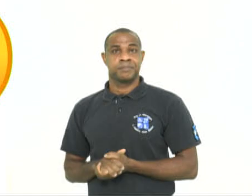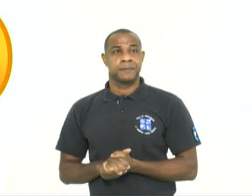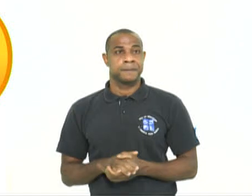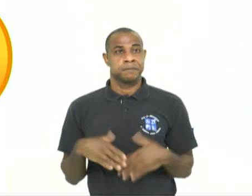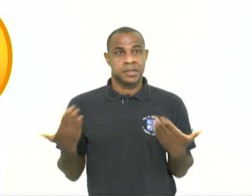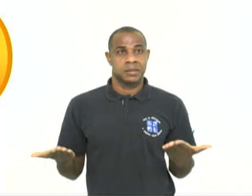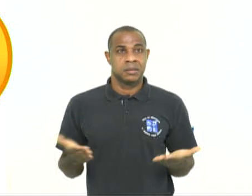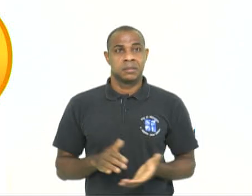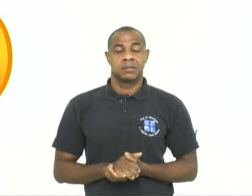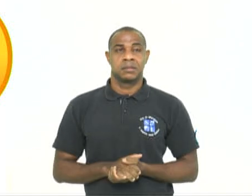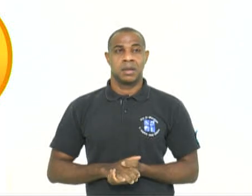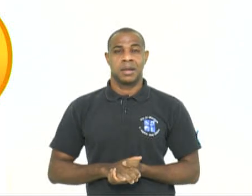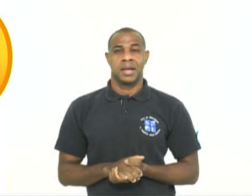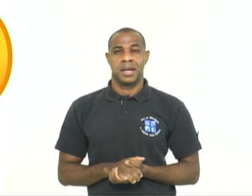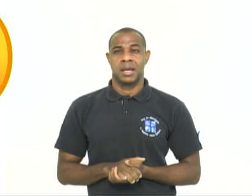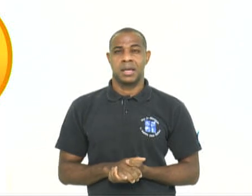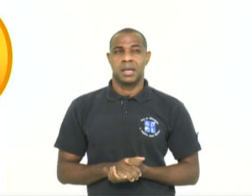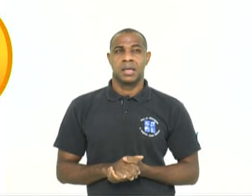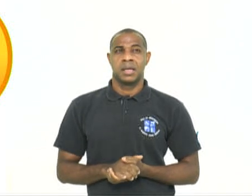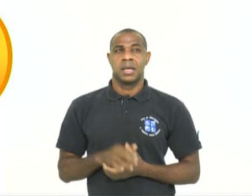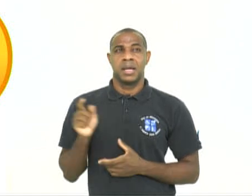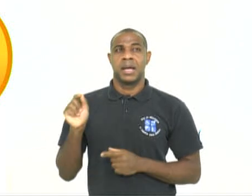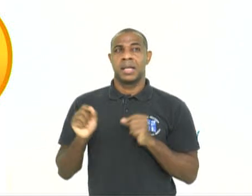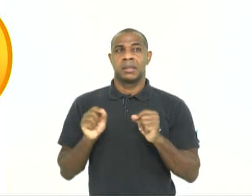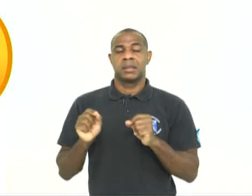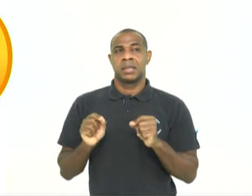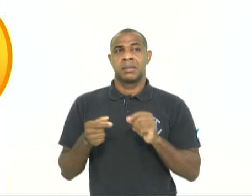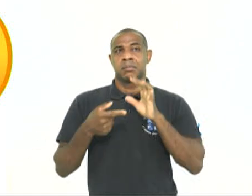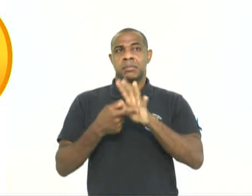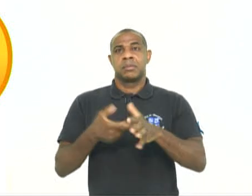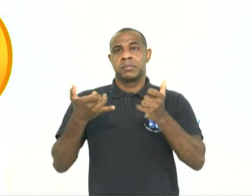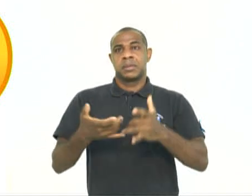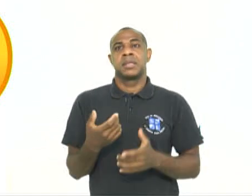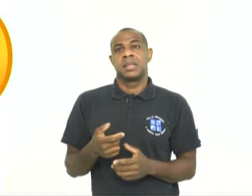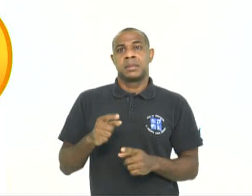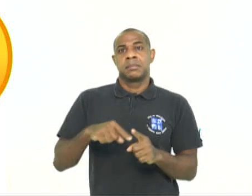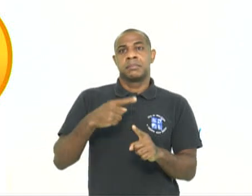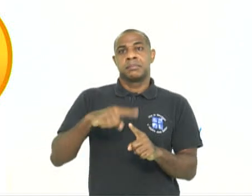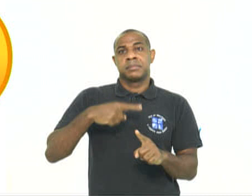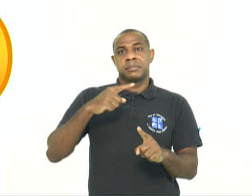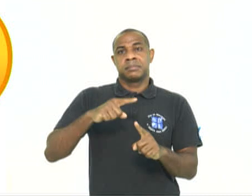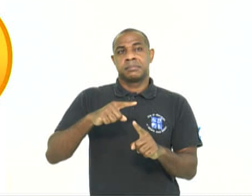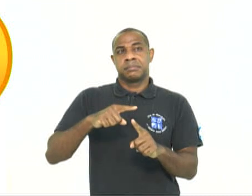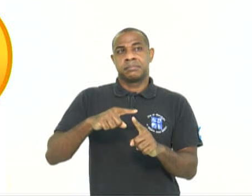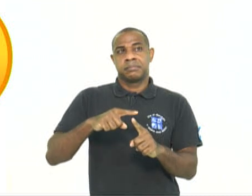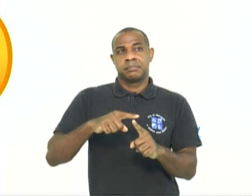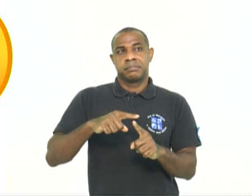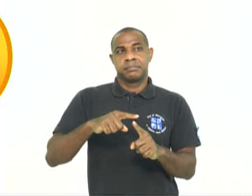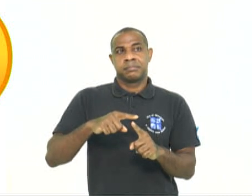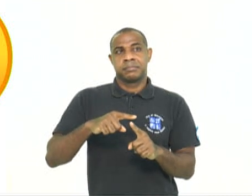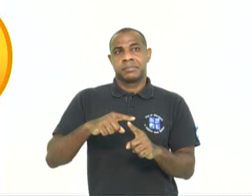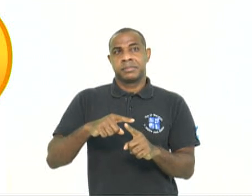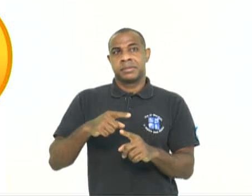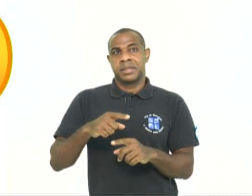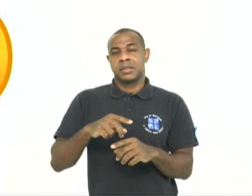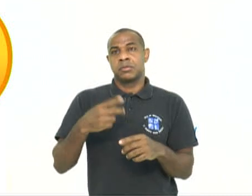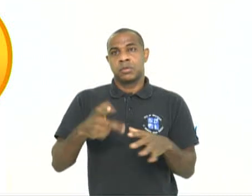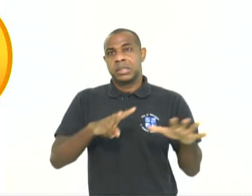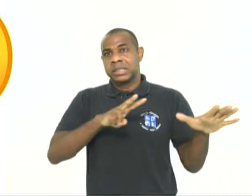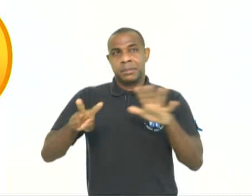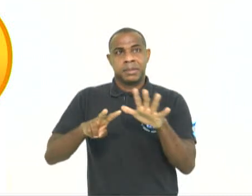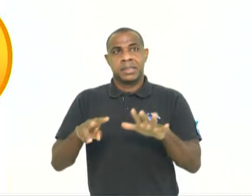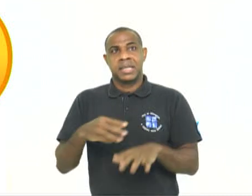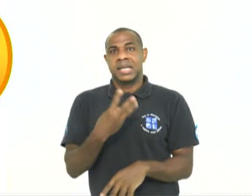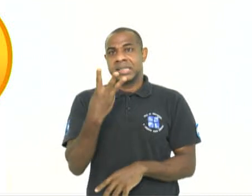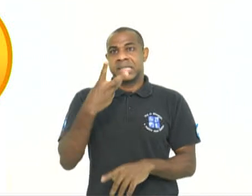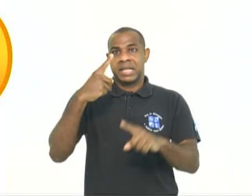E essa infusão é dada de 2 a 3 vezes por semana, ou seja, né, frequente, é né, um tratamento,